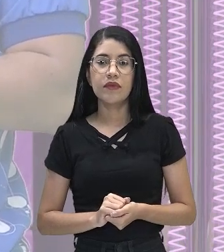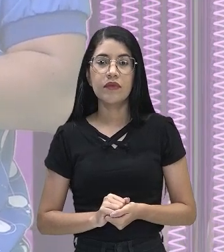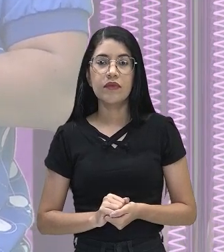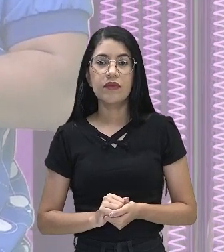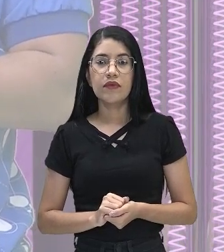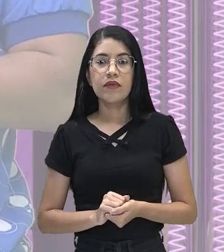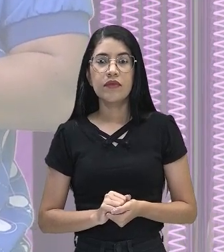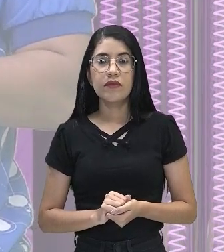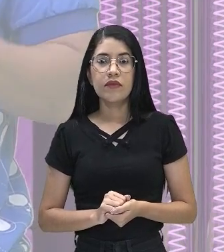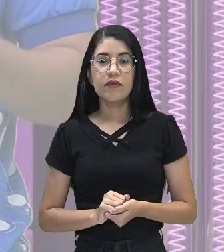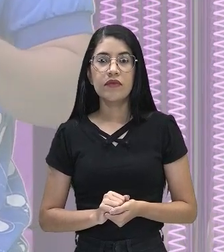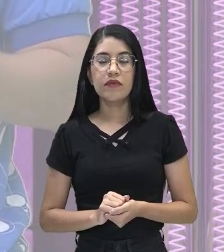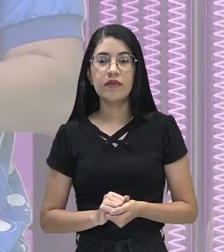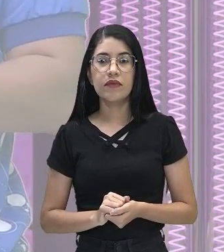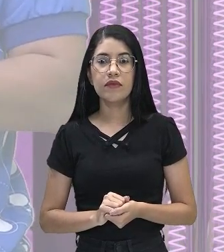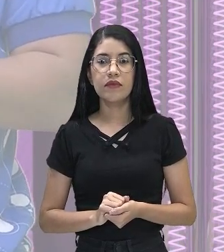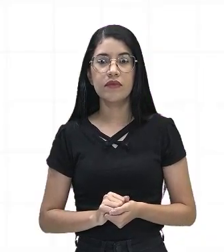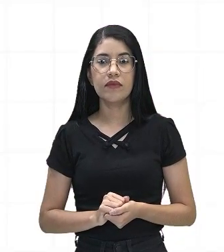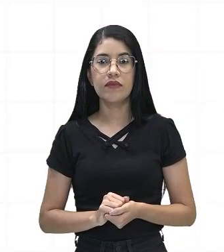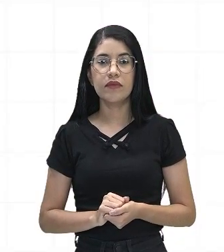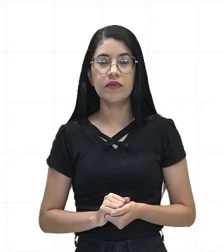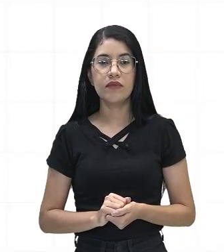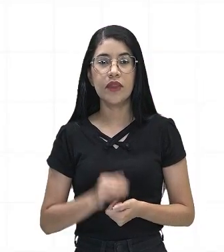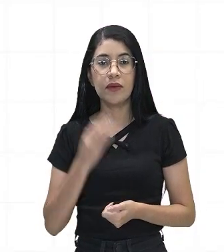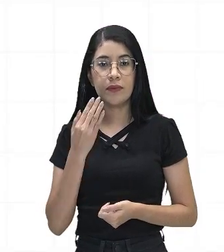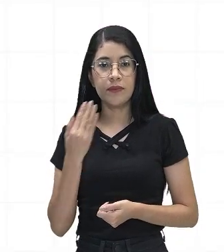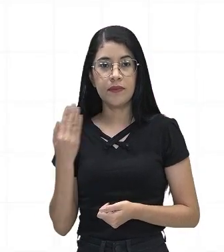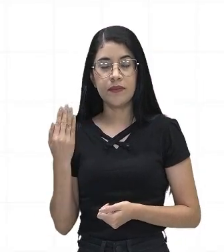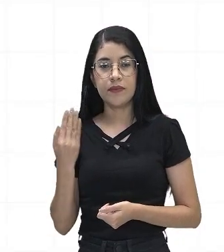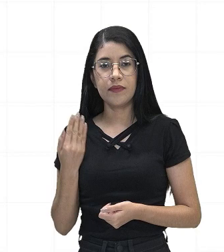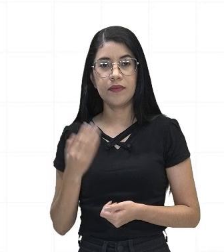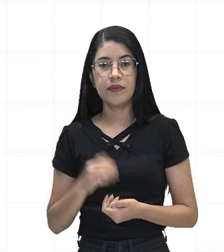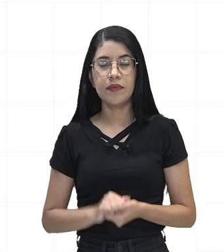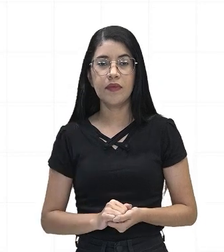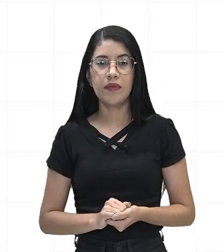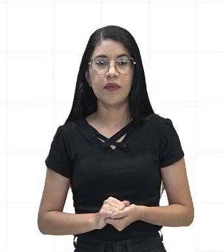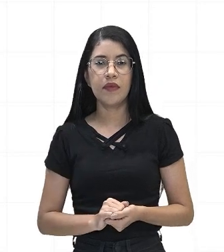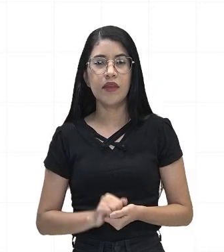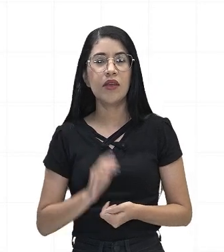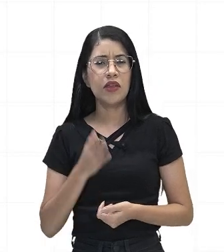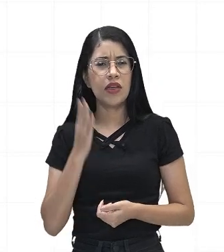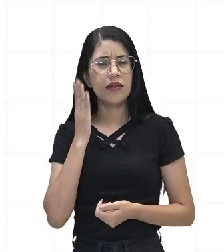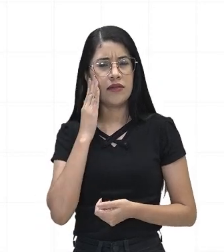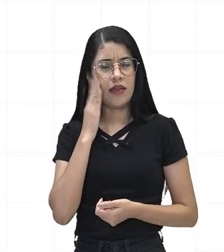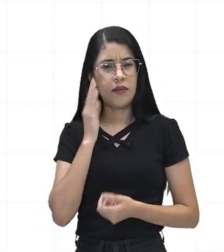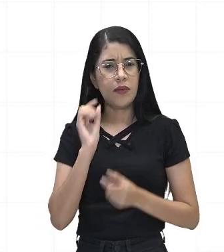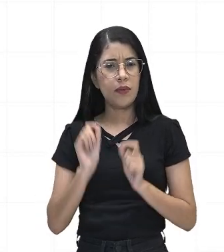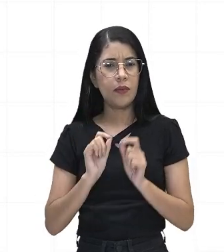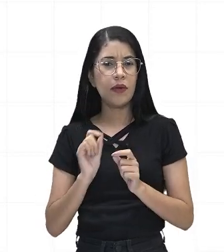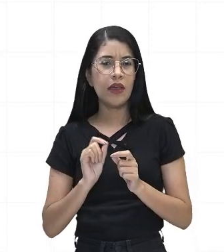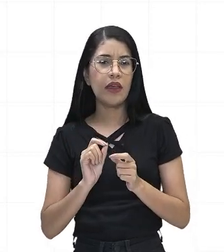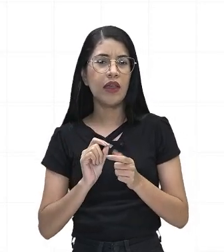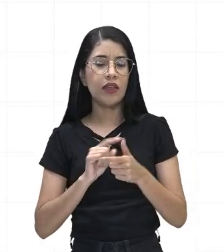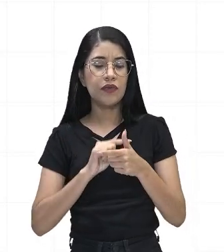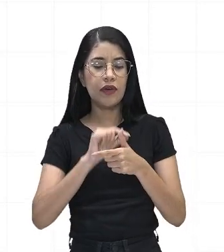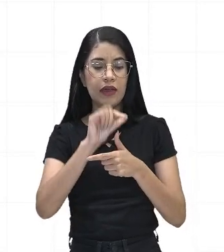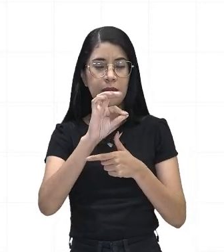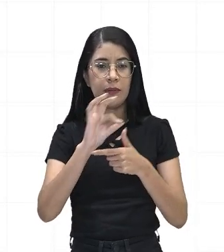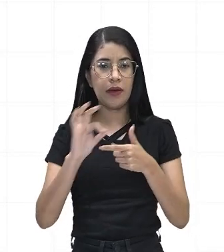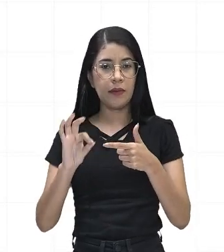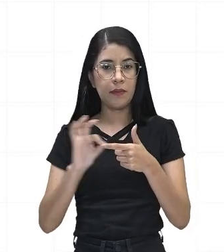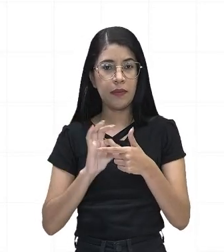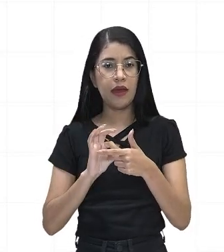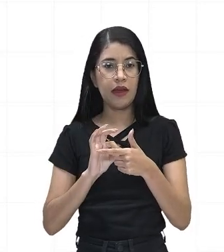triângulo retângulo. Tudo bem? Então, acompanhe comigo na tela. Então, a gente já entendeu que nós vamos estar trabalhando, na verdade,